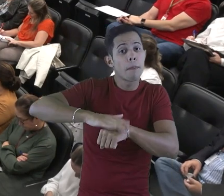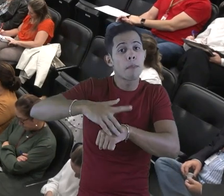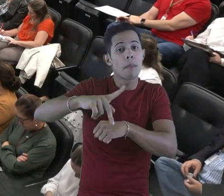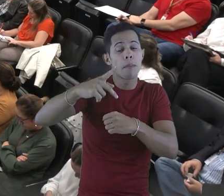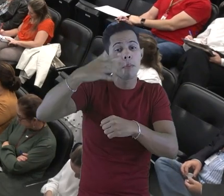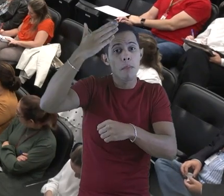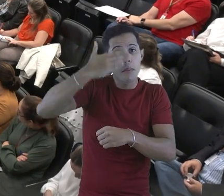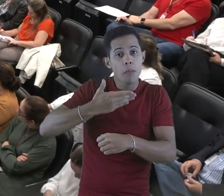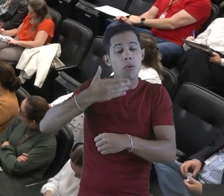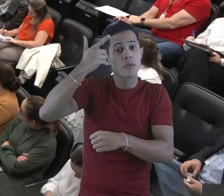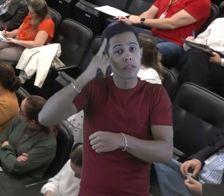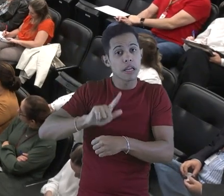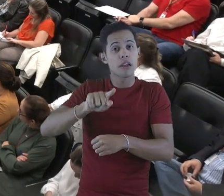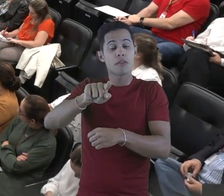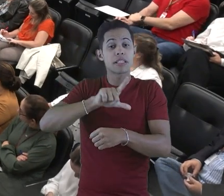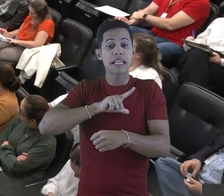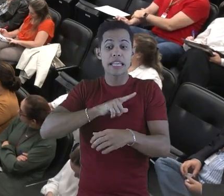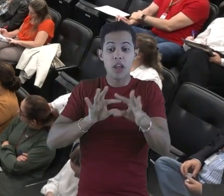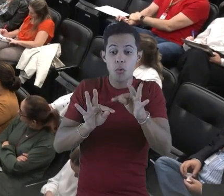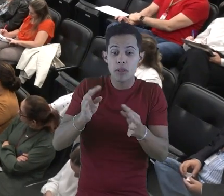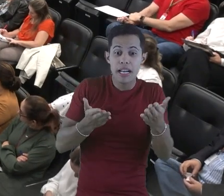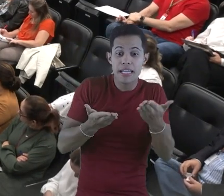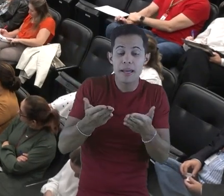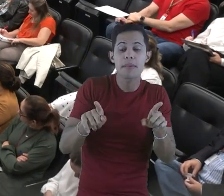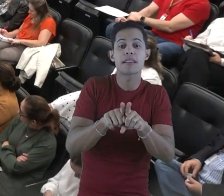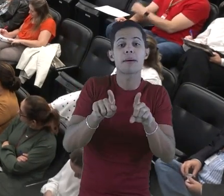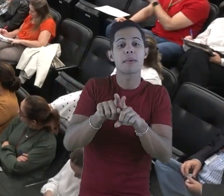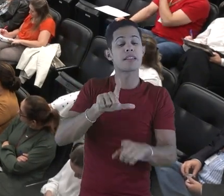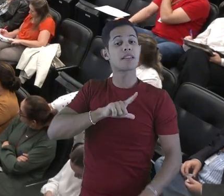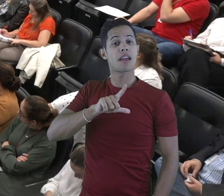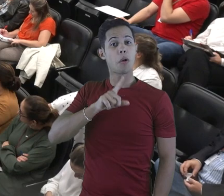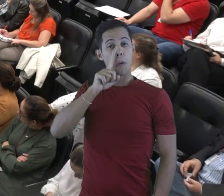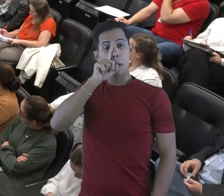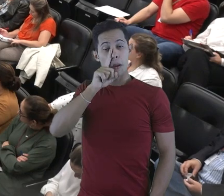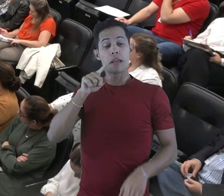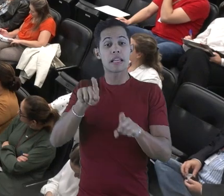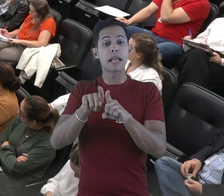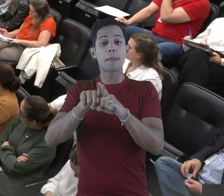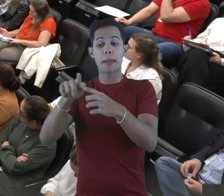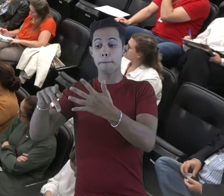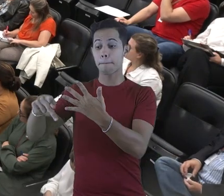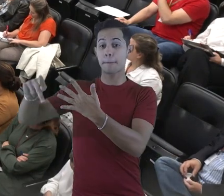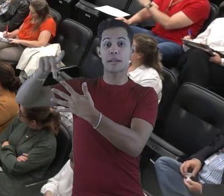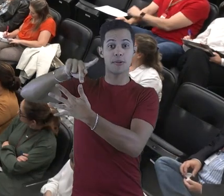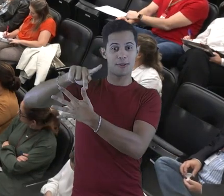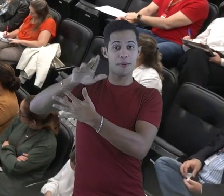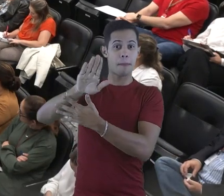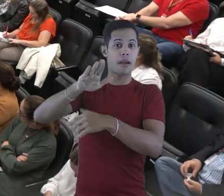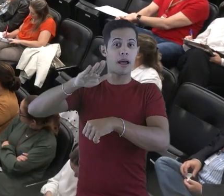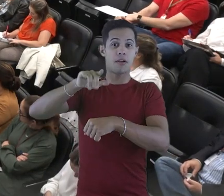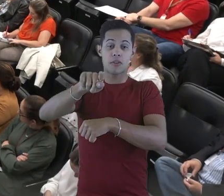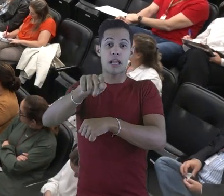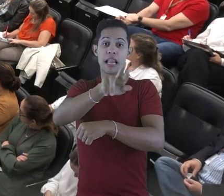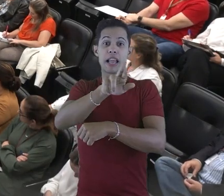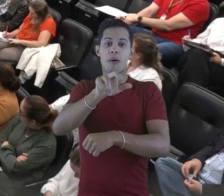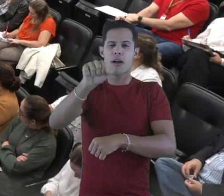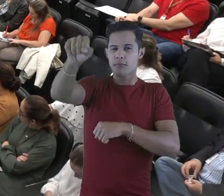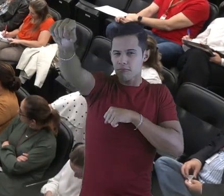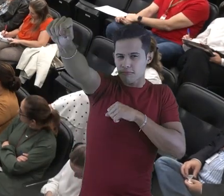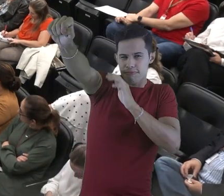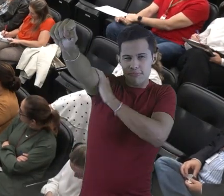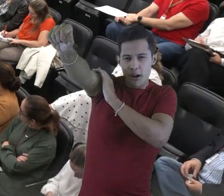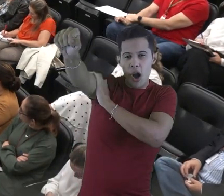e você está priorizando só que você não é super homem nem mulher maravilha e não tem um orçamento